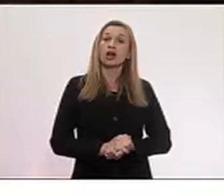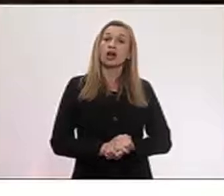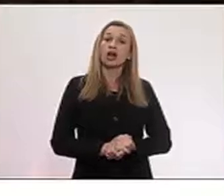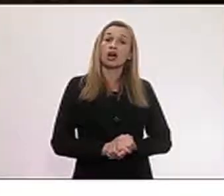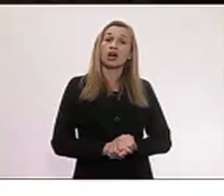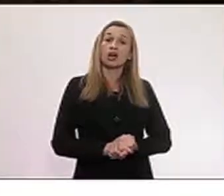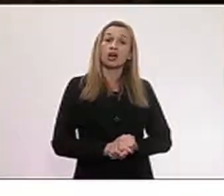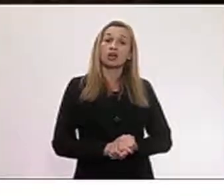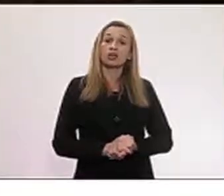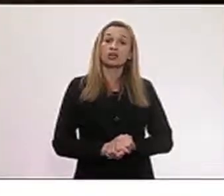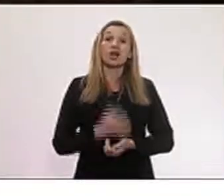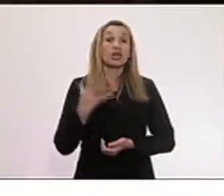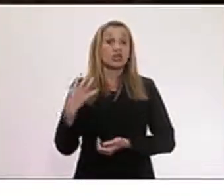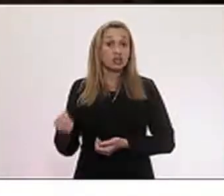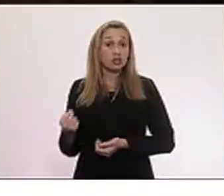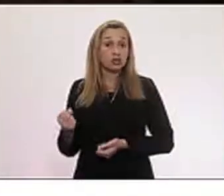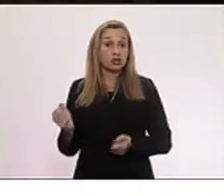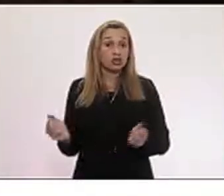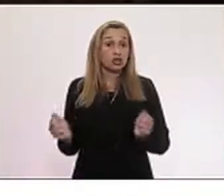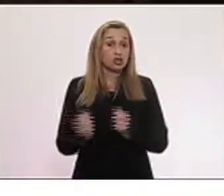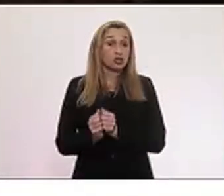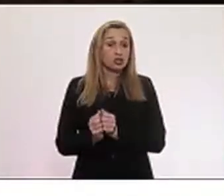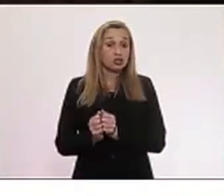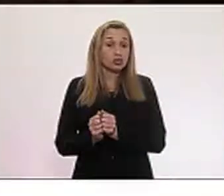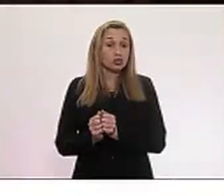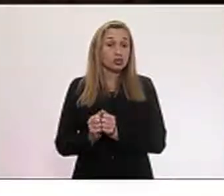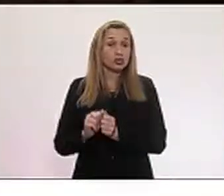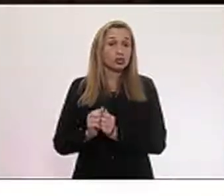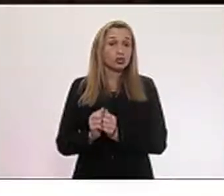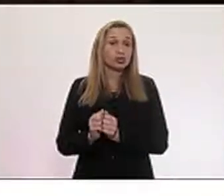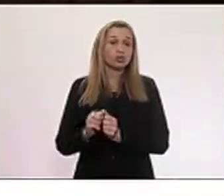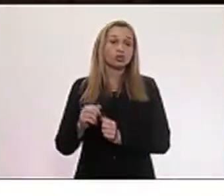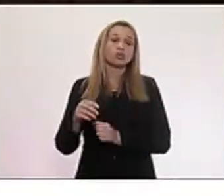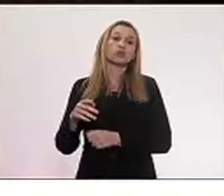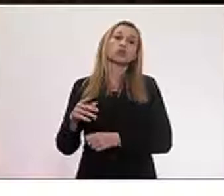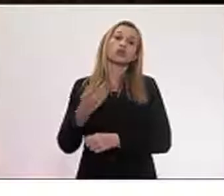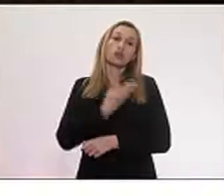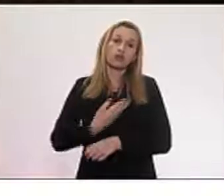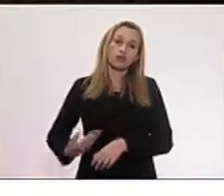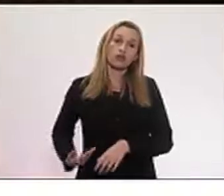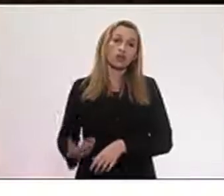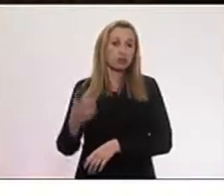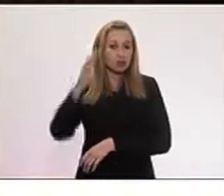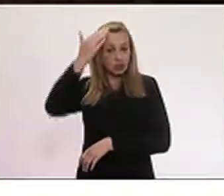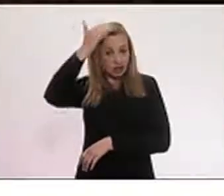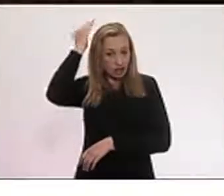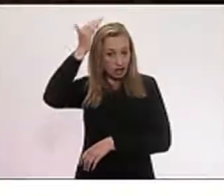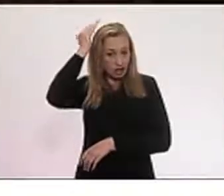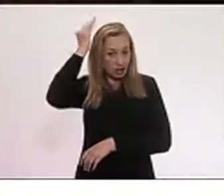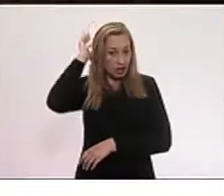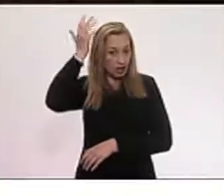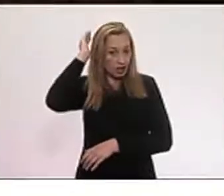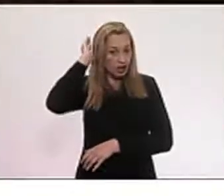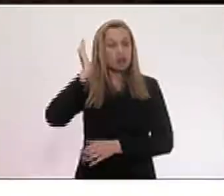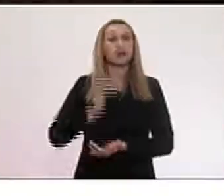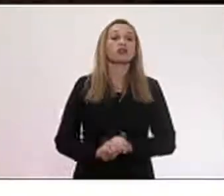participar do governo Temer. E esta foi uma decisão